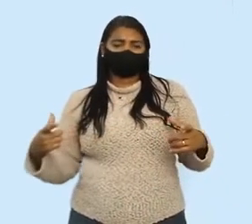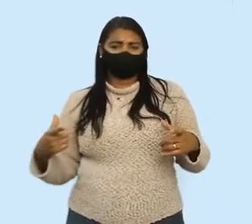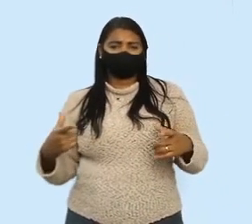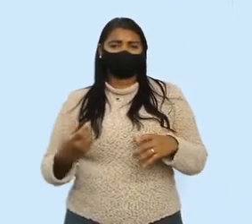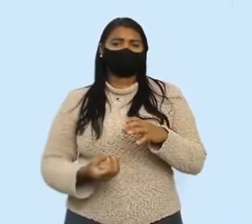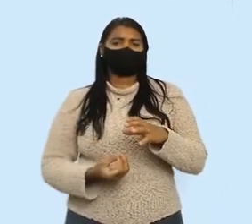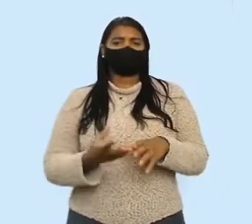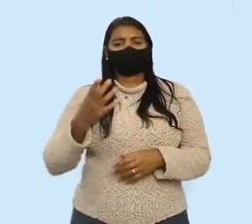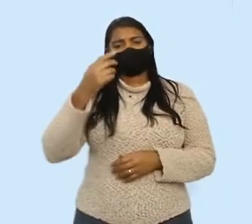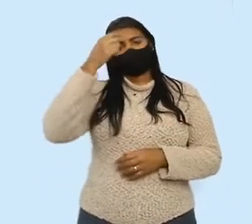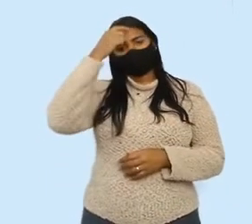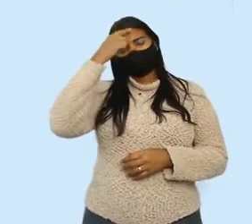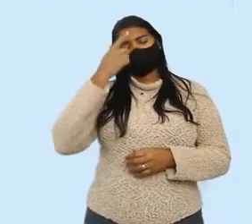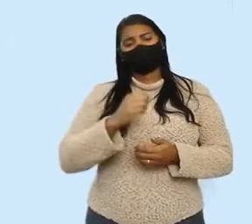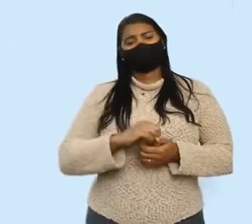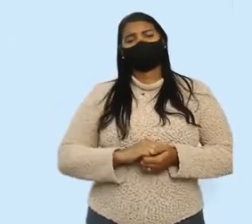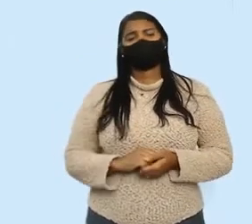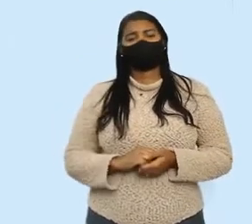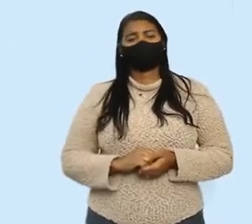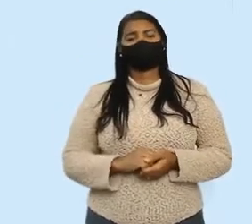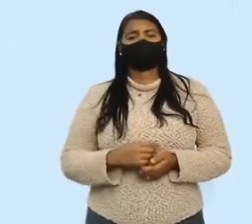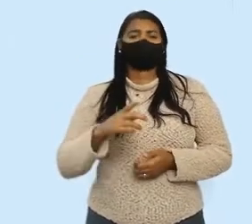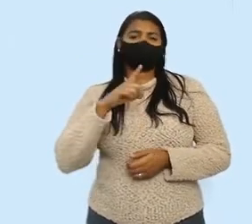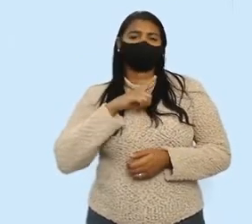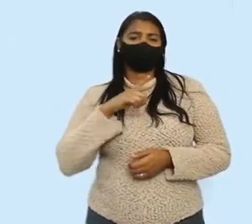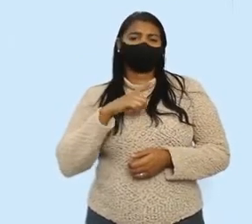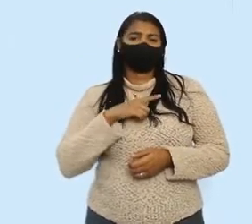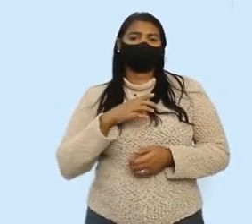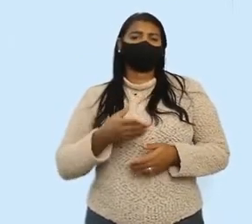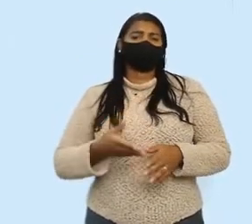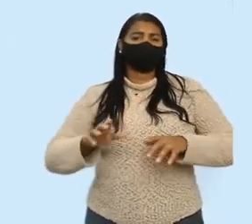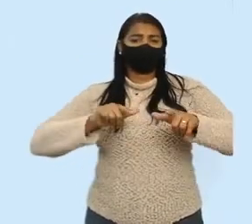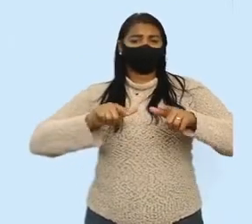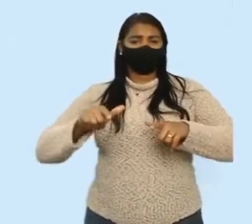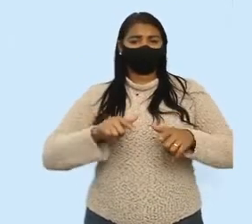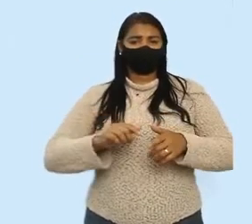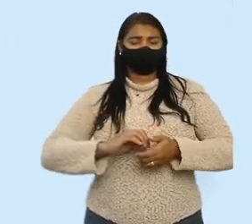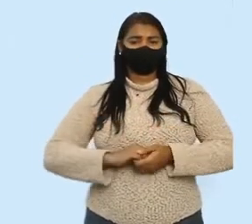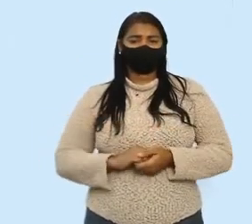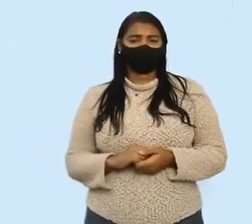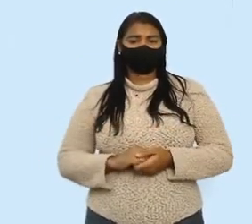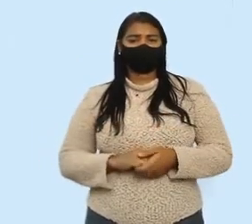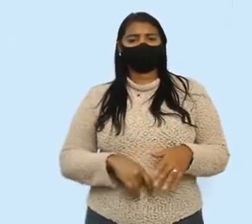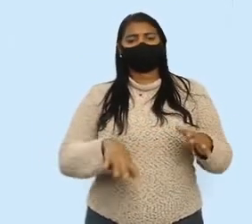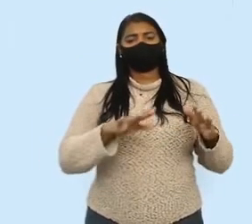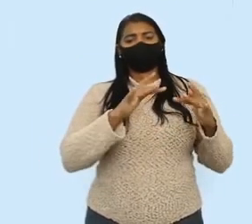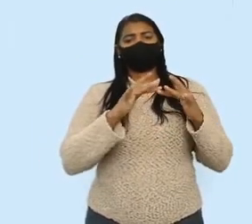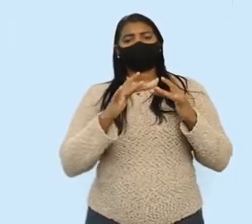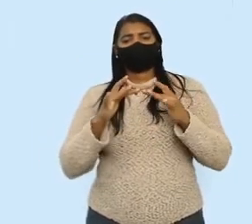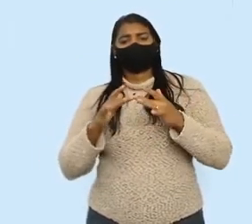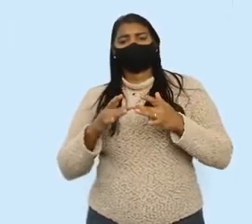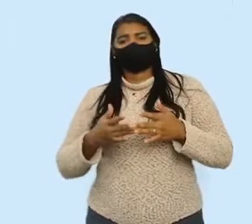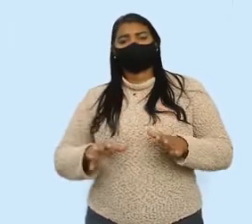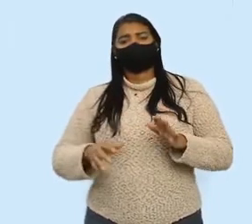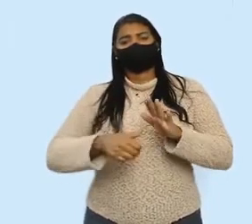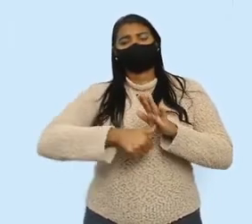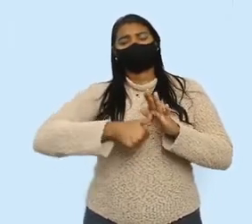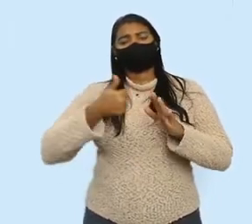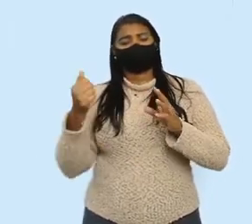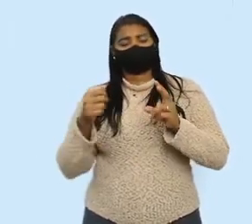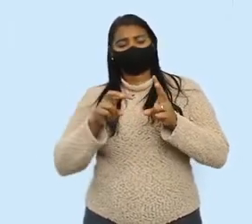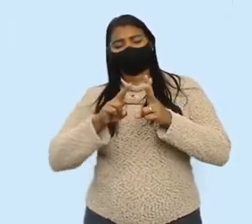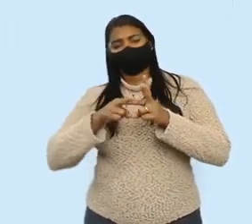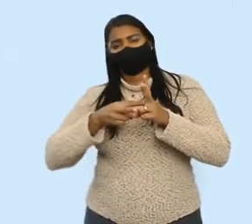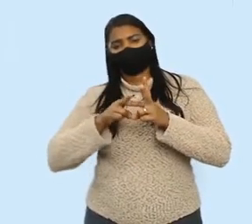dessa consciência de classe, a gente vai ter o nascimento do trabalhismo, que é ligado ao nascimento dos primeiros